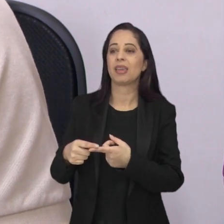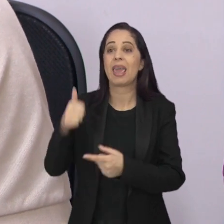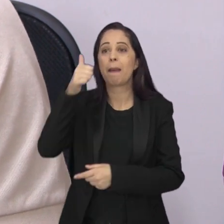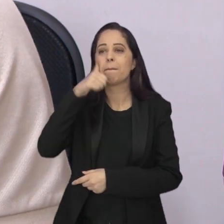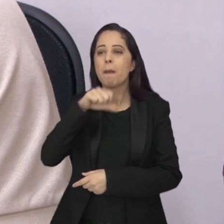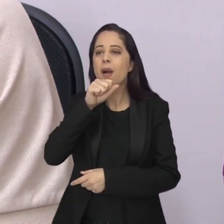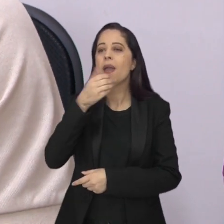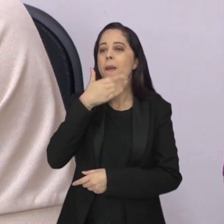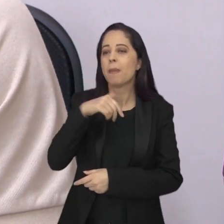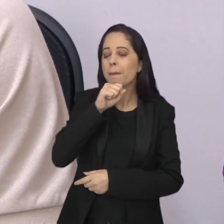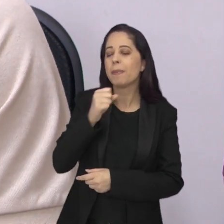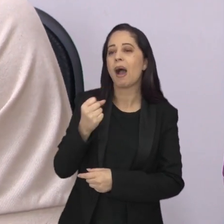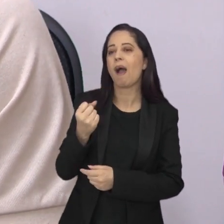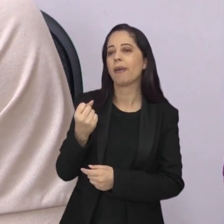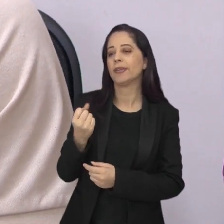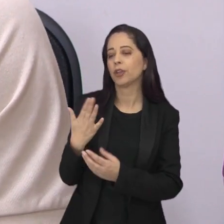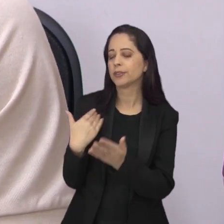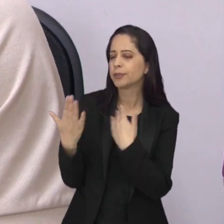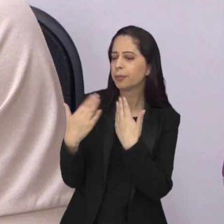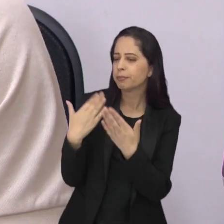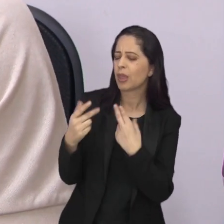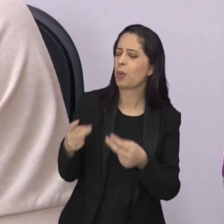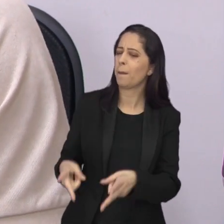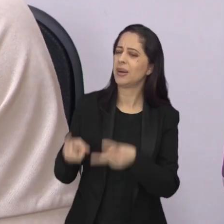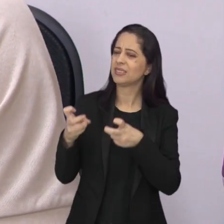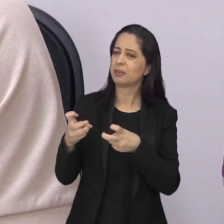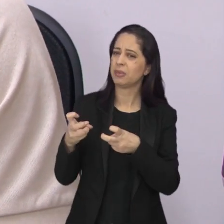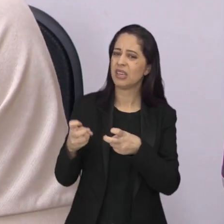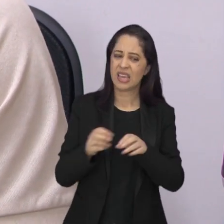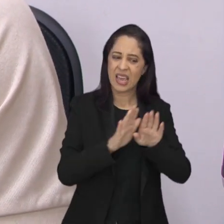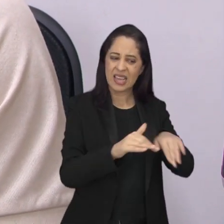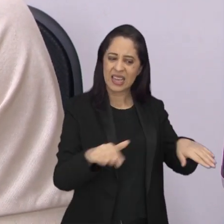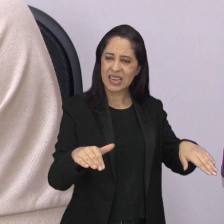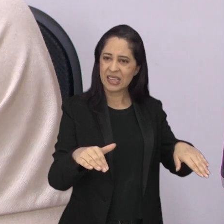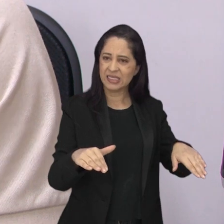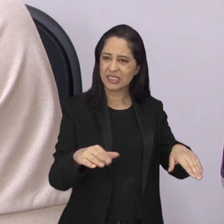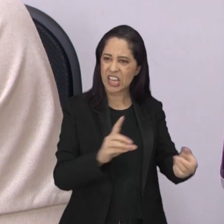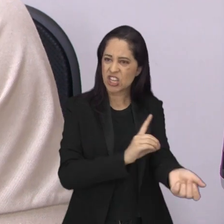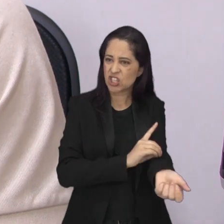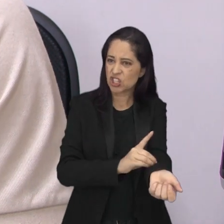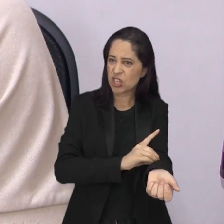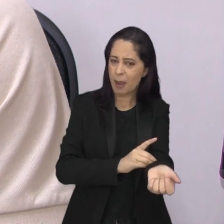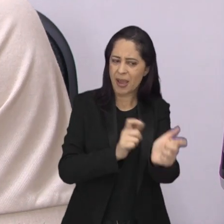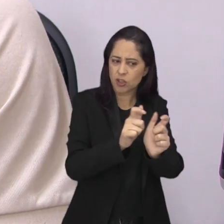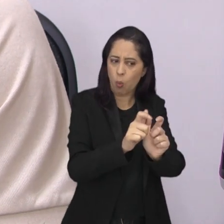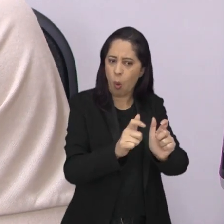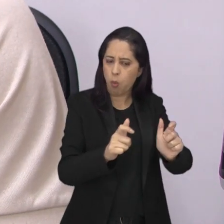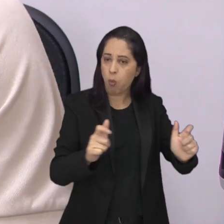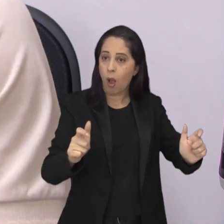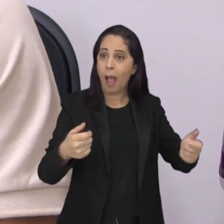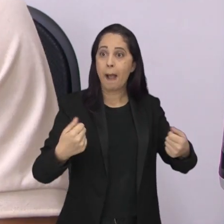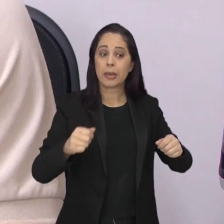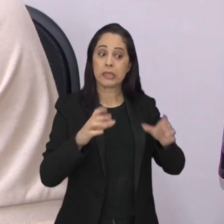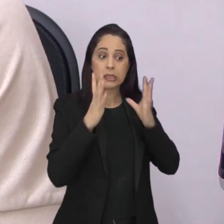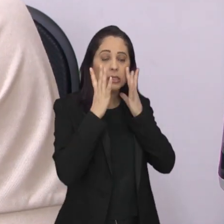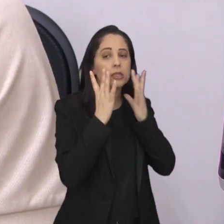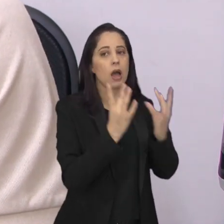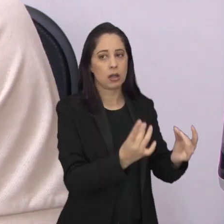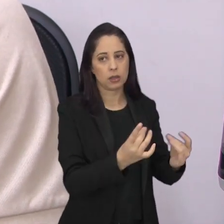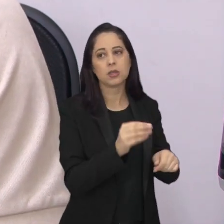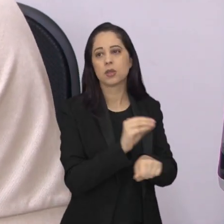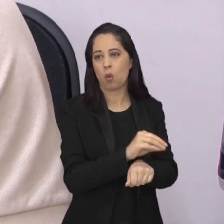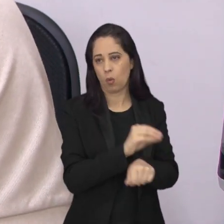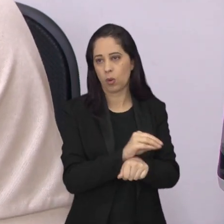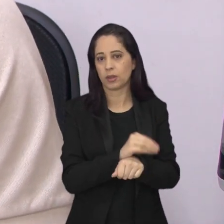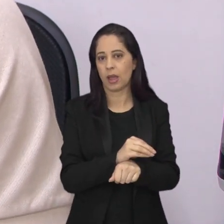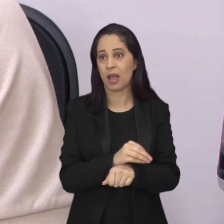pais, né? A gente viu que o crescimento de crianças com diabetes mellitus cresceu muito, né? E a gente precisa de uma atenção especial